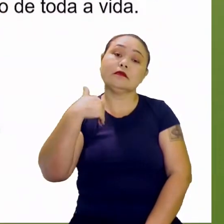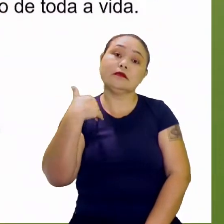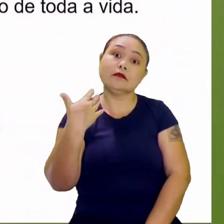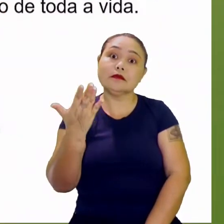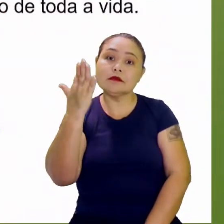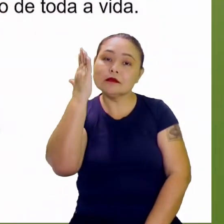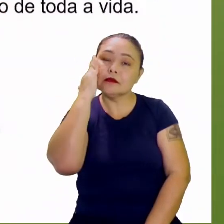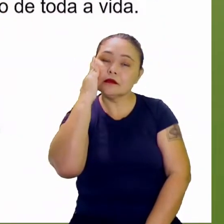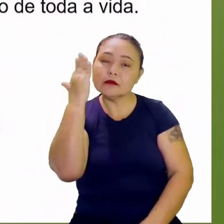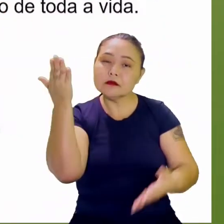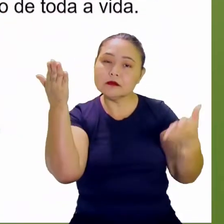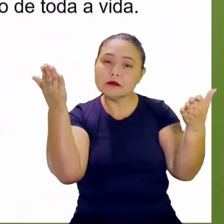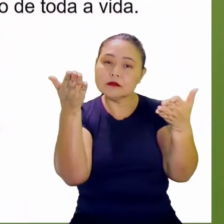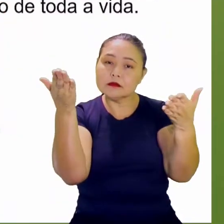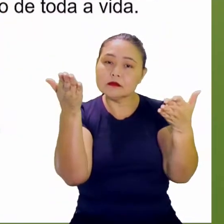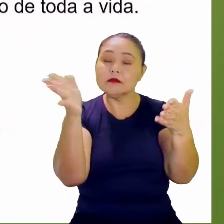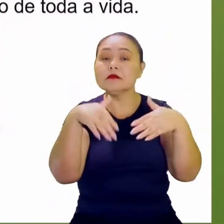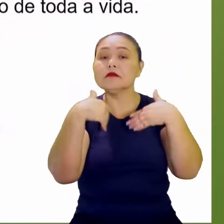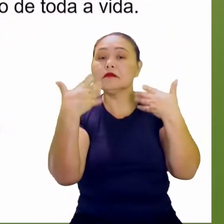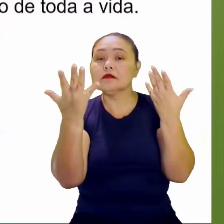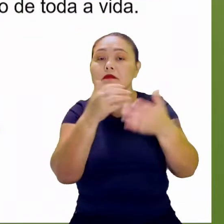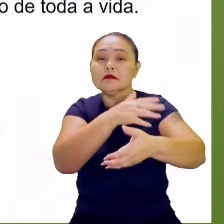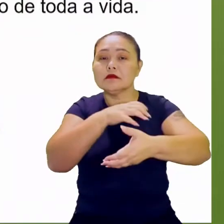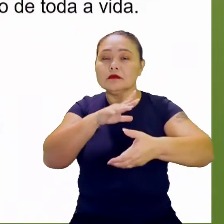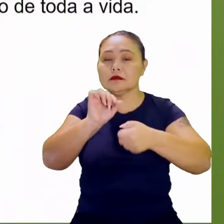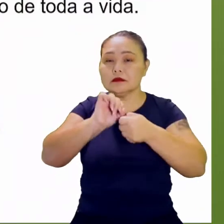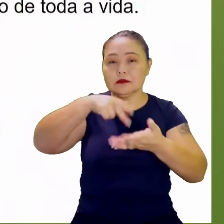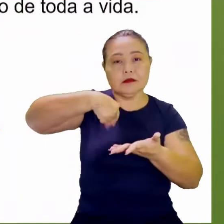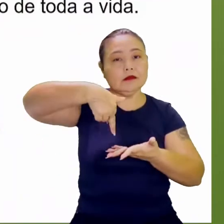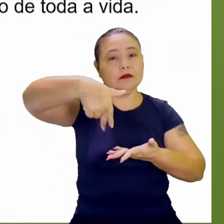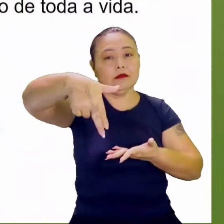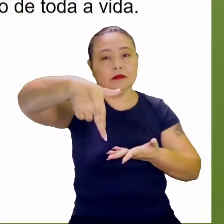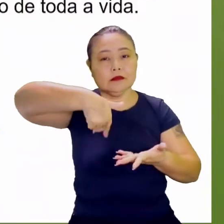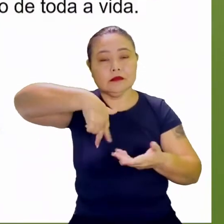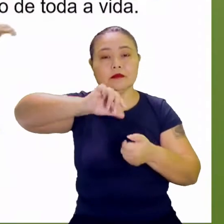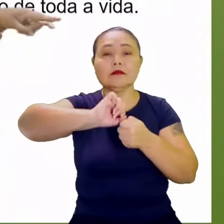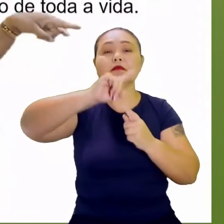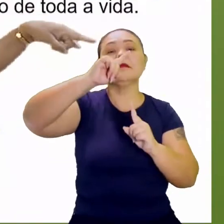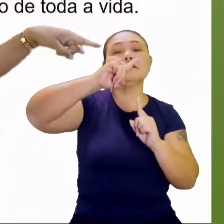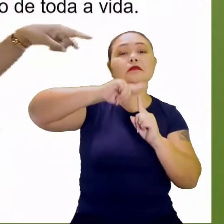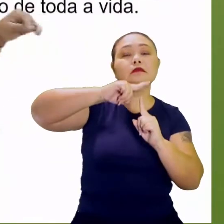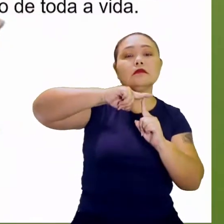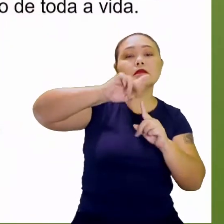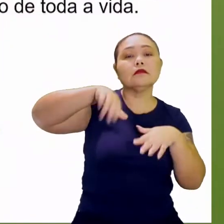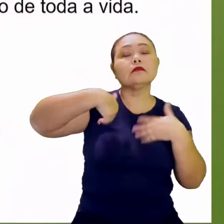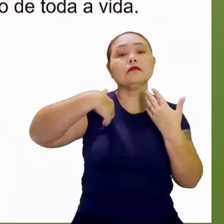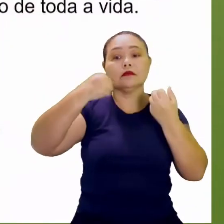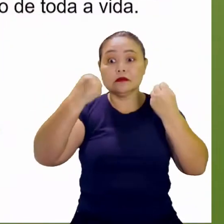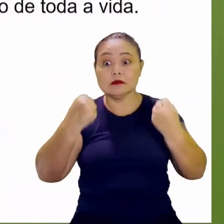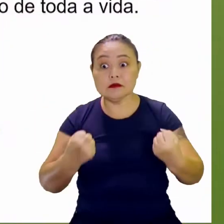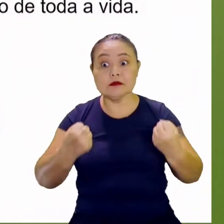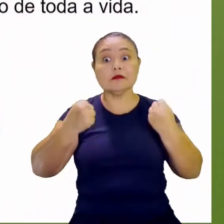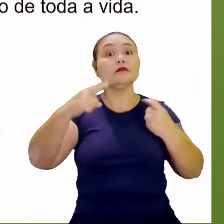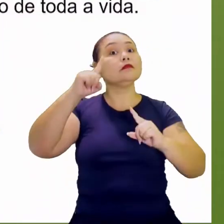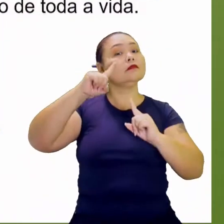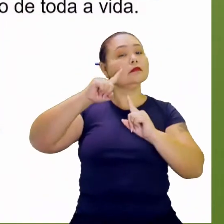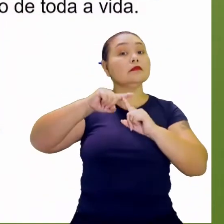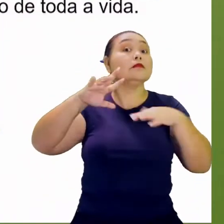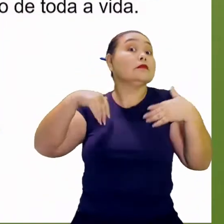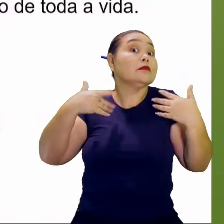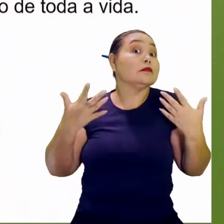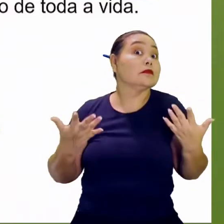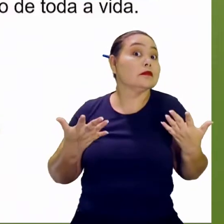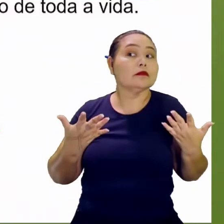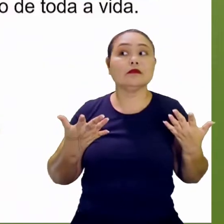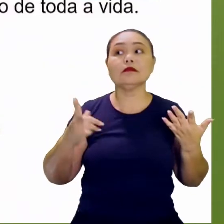descobrir agora qual que é a fibra do maratonista predominante e qual que é a fibra de quem levanta peso. Vamos ver um pouquinho?